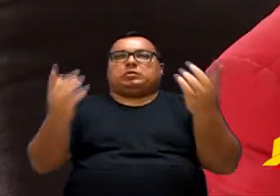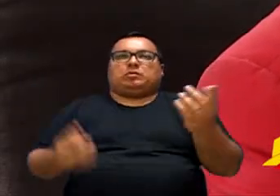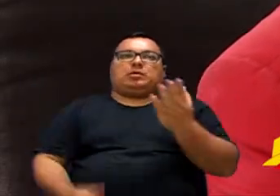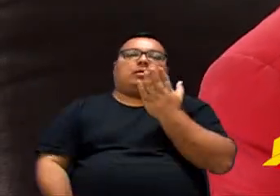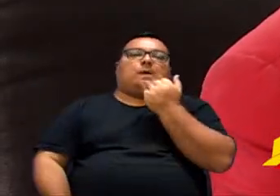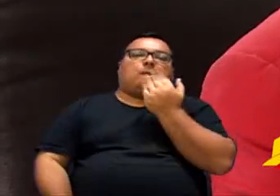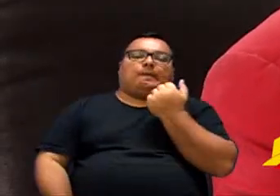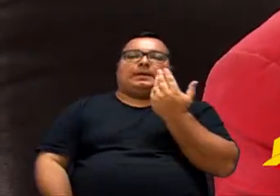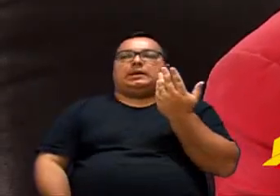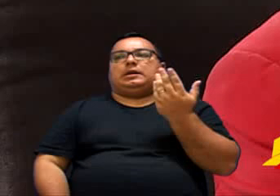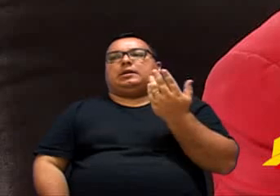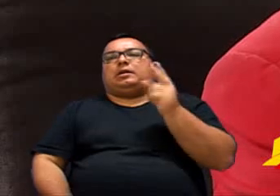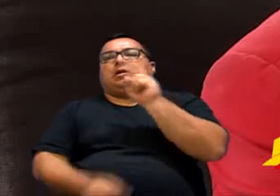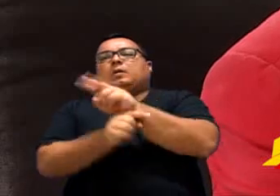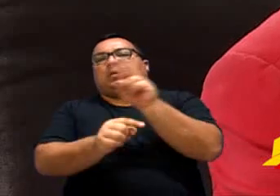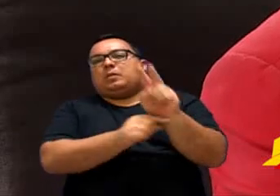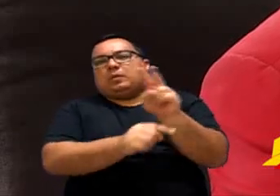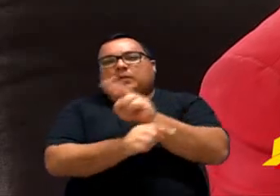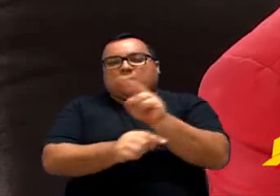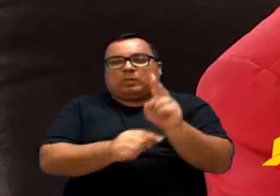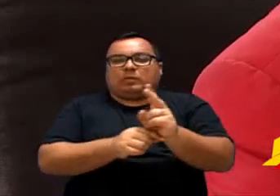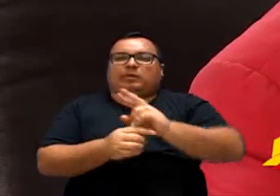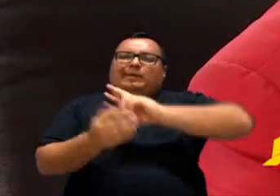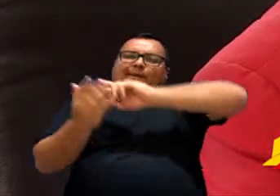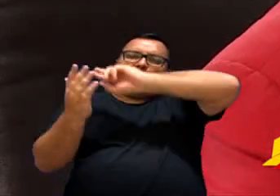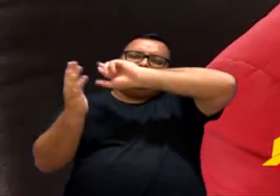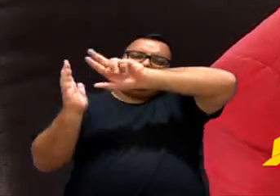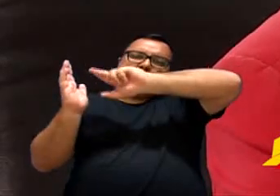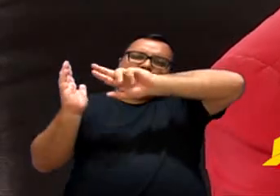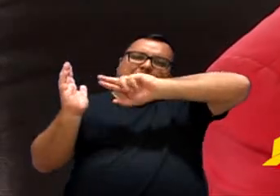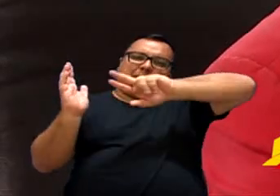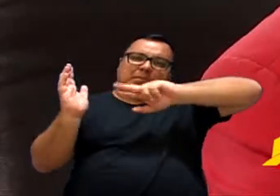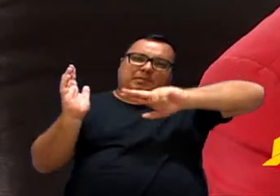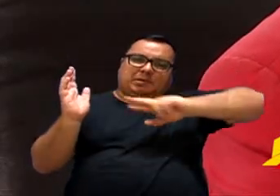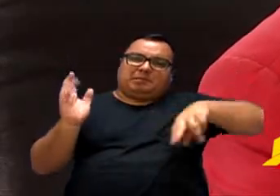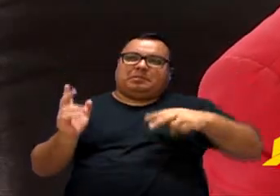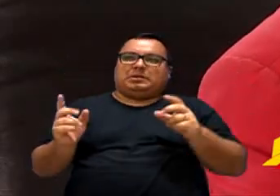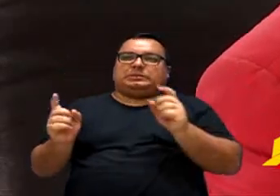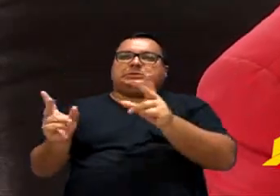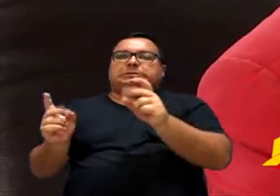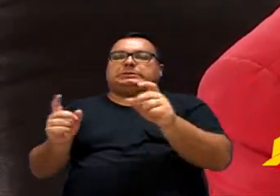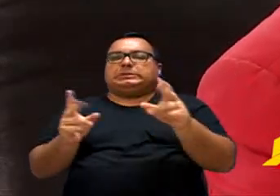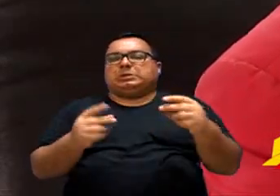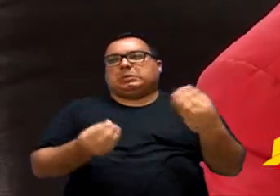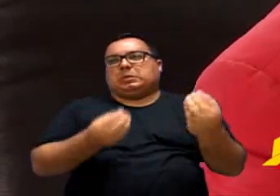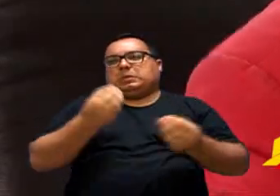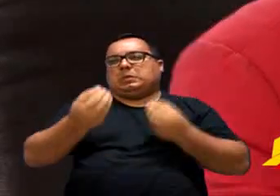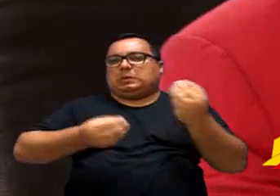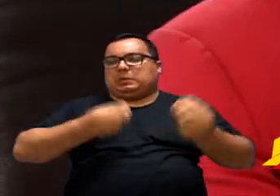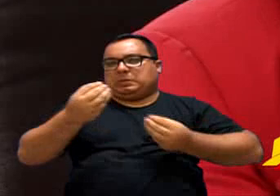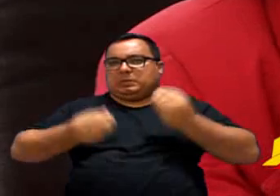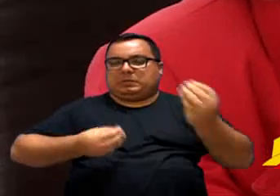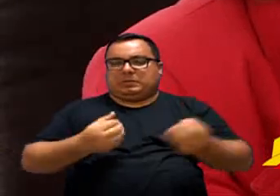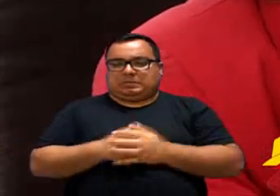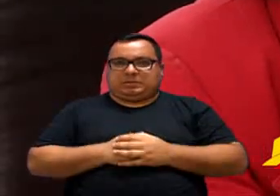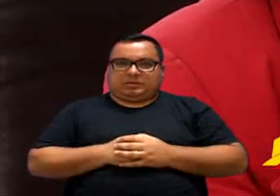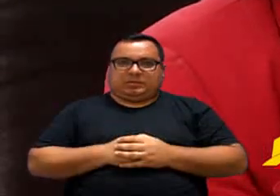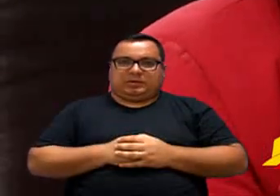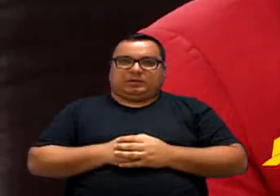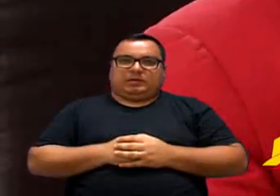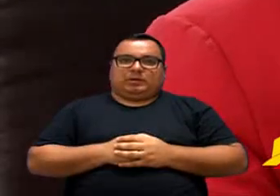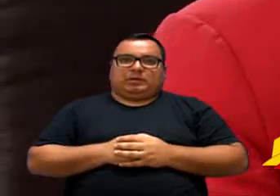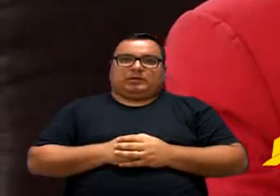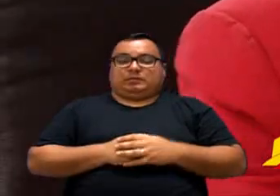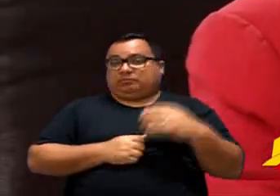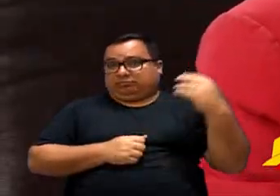tem alimentação, a vigilância sanitária vai fiscalizar. Os produtos que estão sendo lá vendidos. Feira da Barganha já foi até